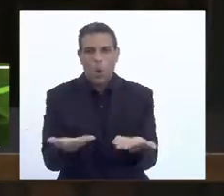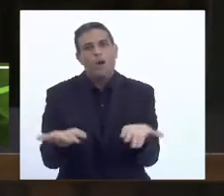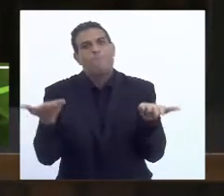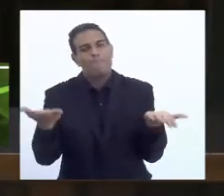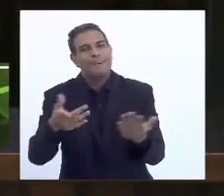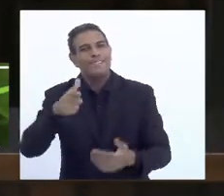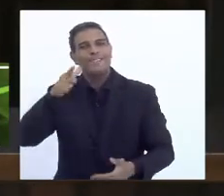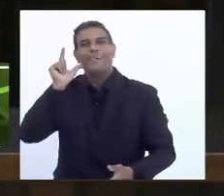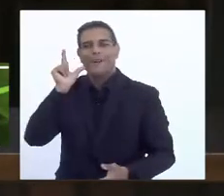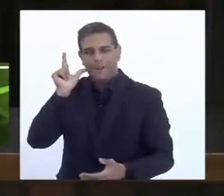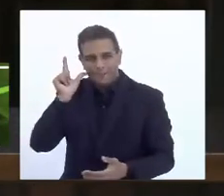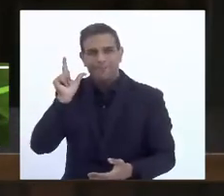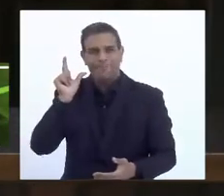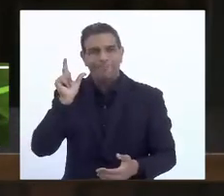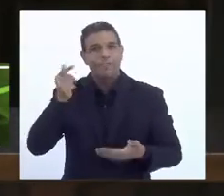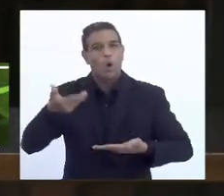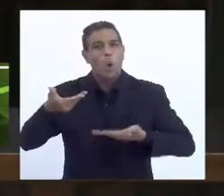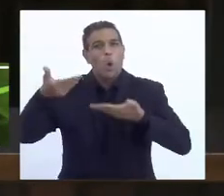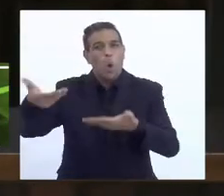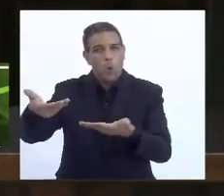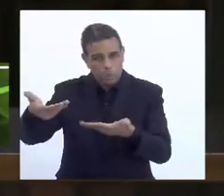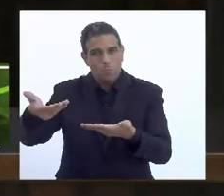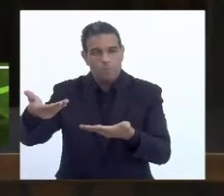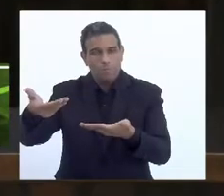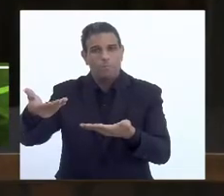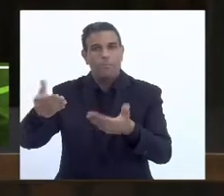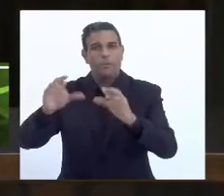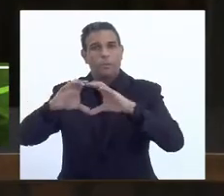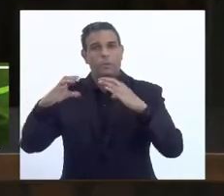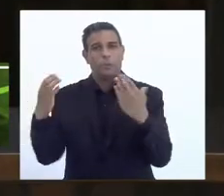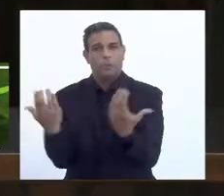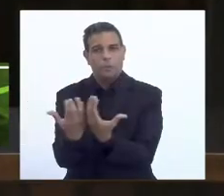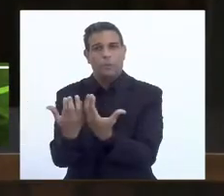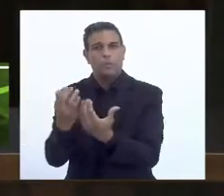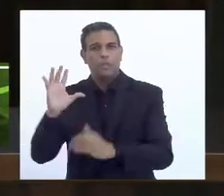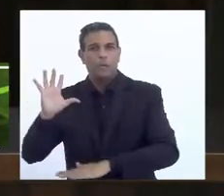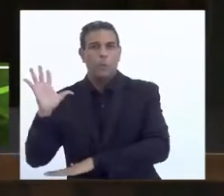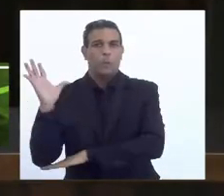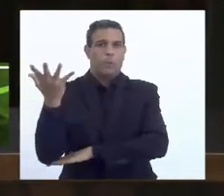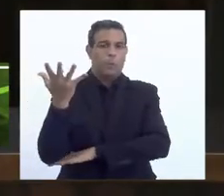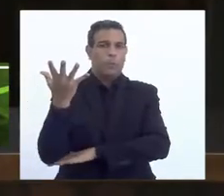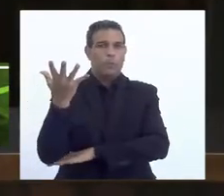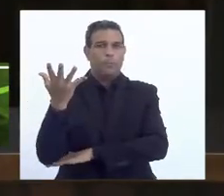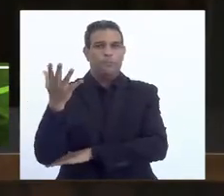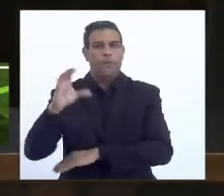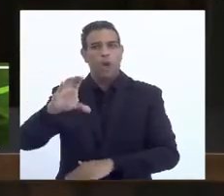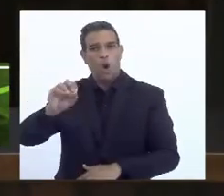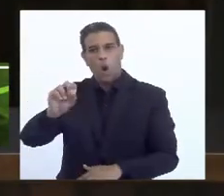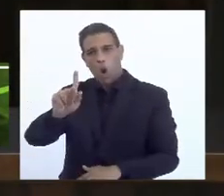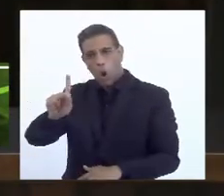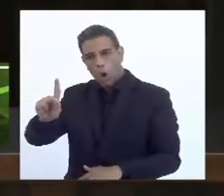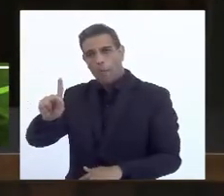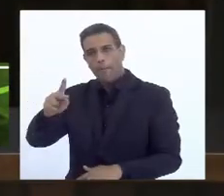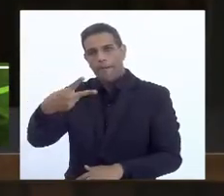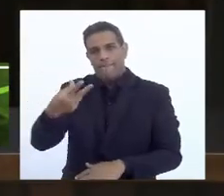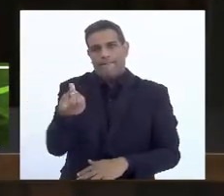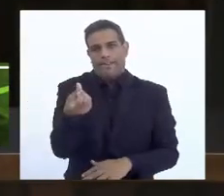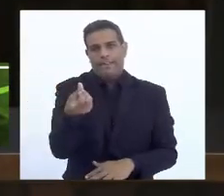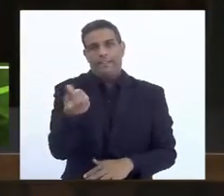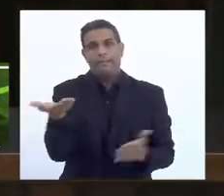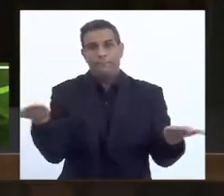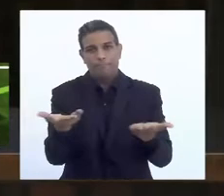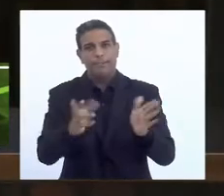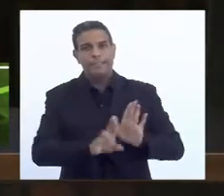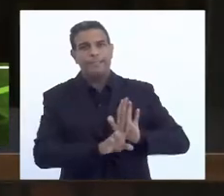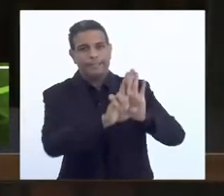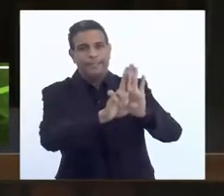mas ontem foi convidada para a conferência do meio ambiente, a COP26, mas está